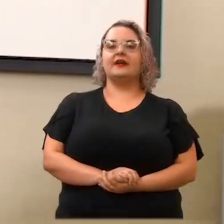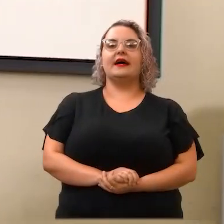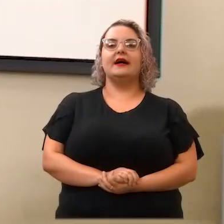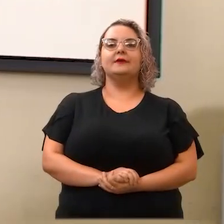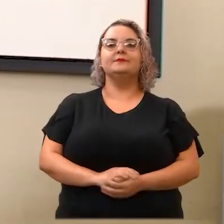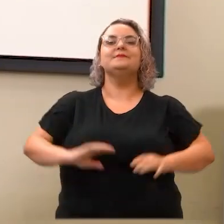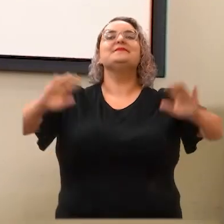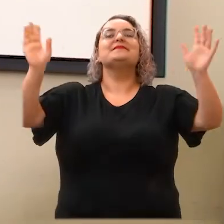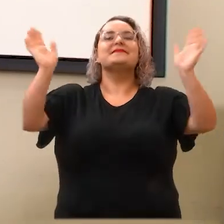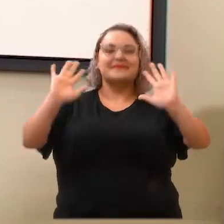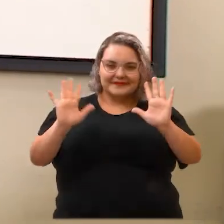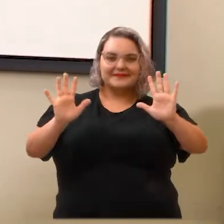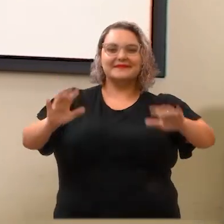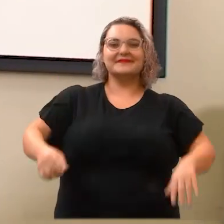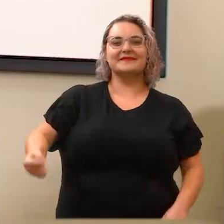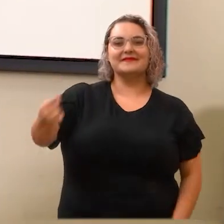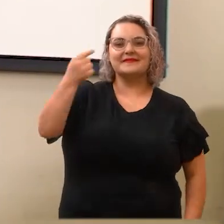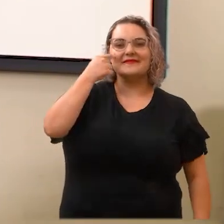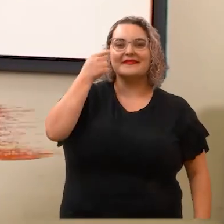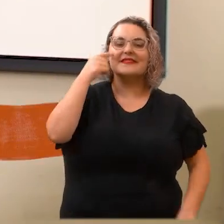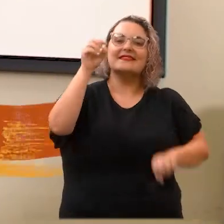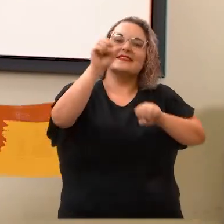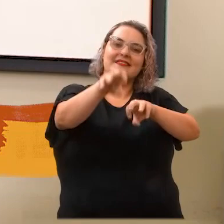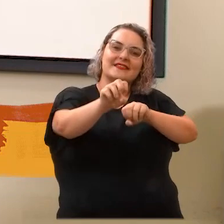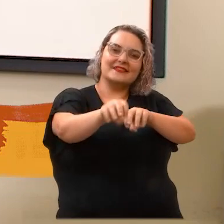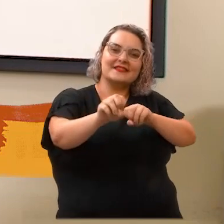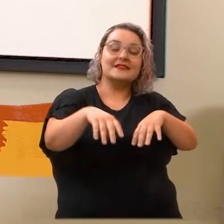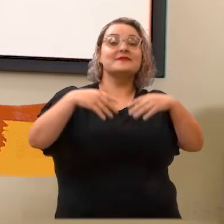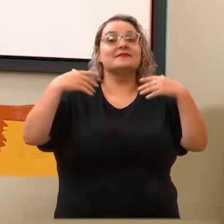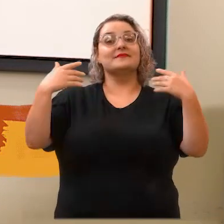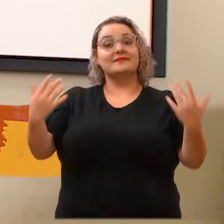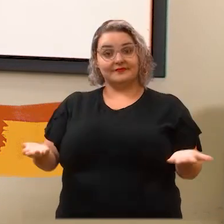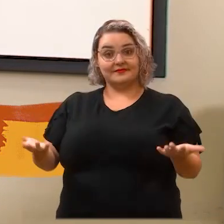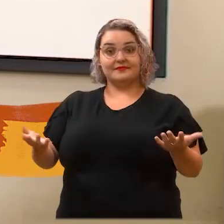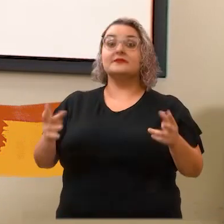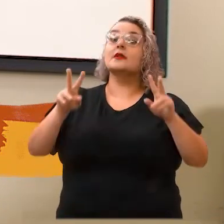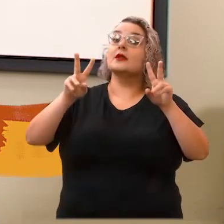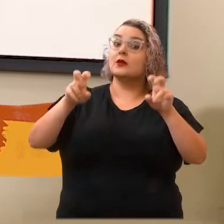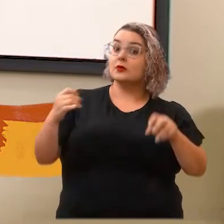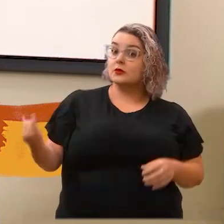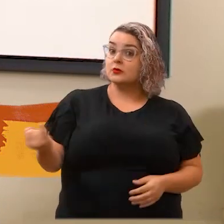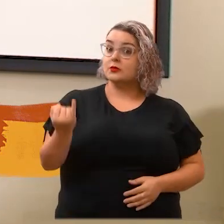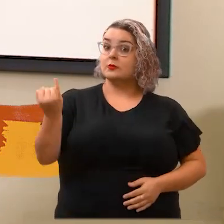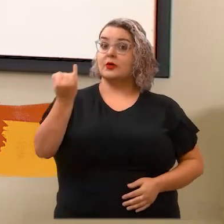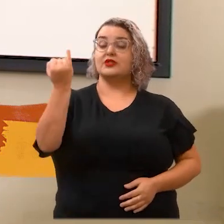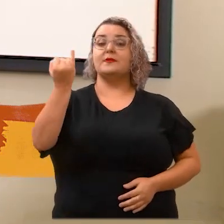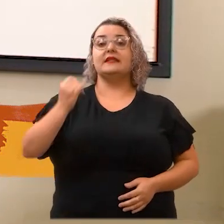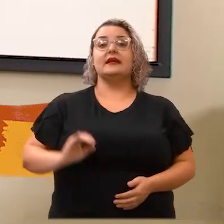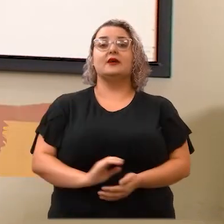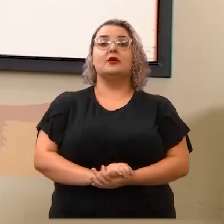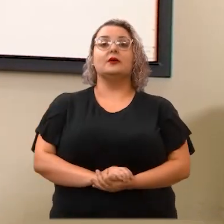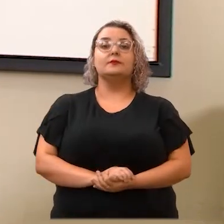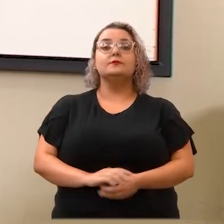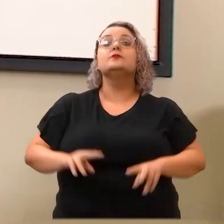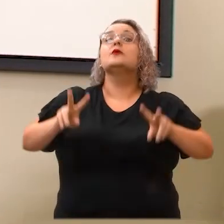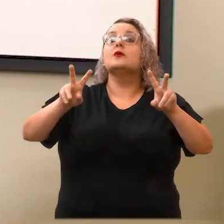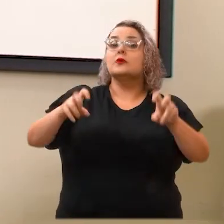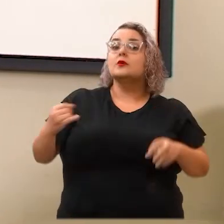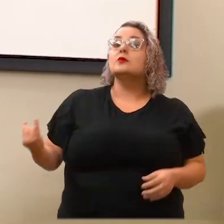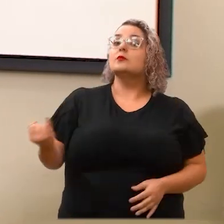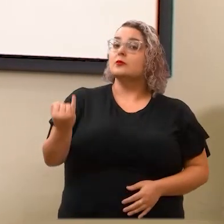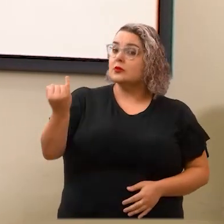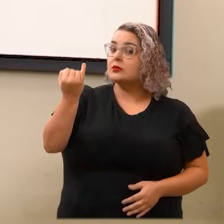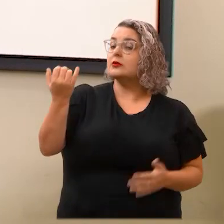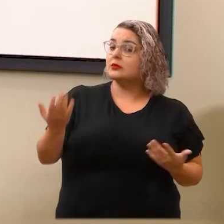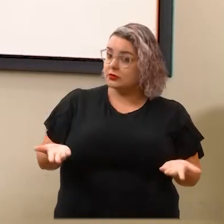bom é o quadro de olho na educação pessoal que assunto importante hoje que é assunto interessante